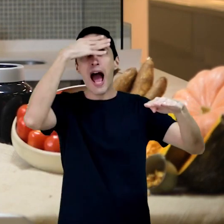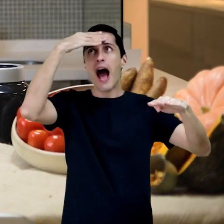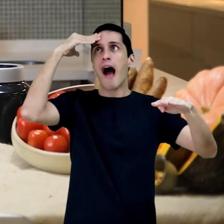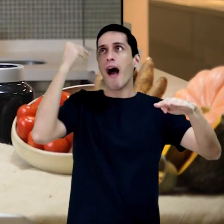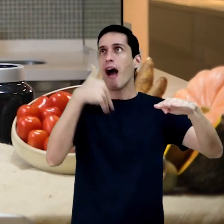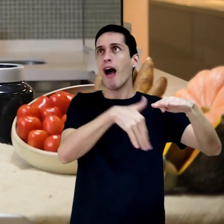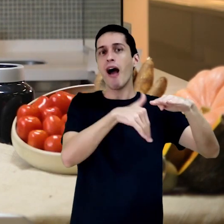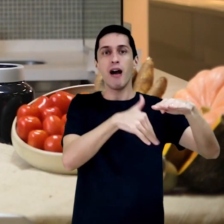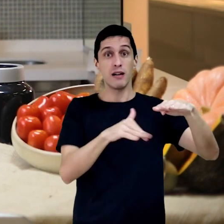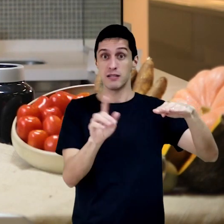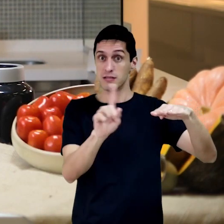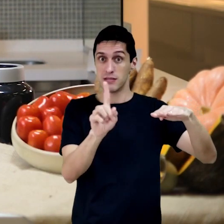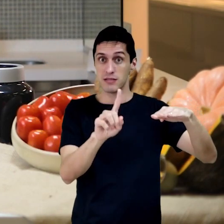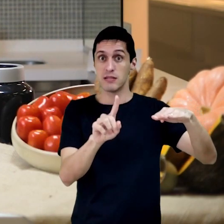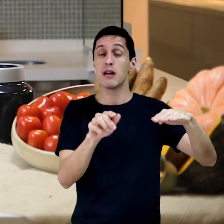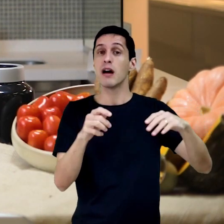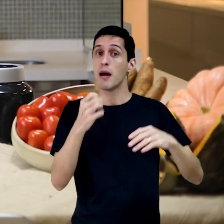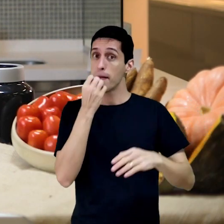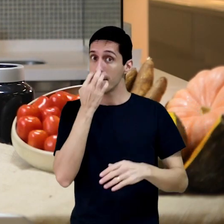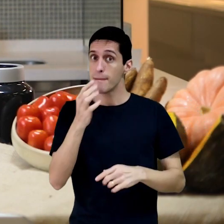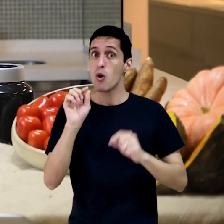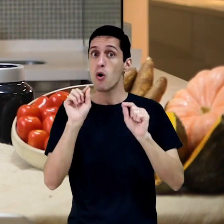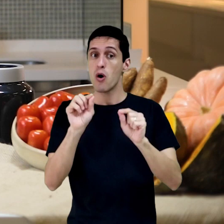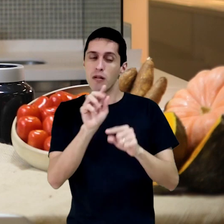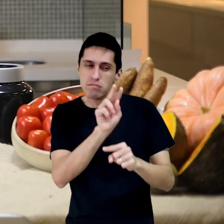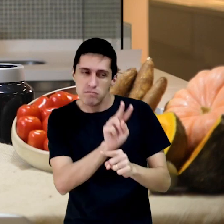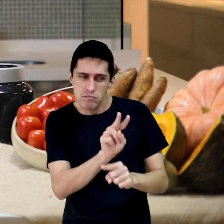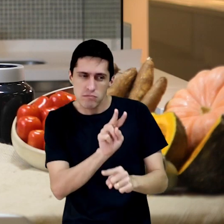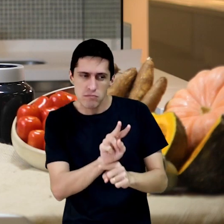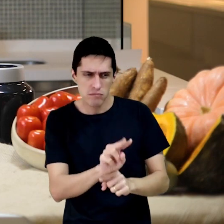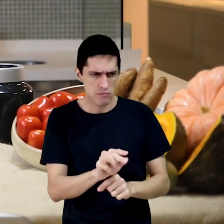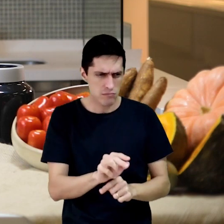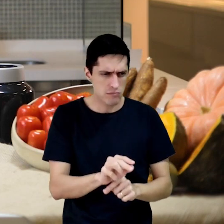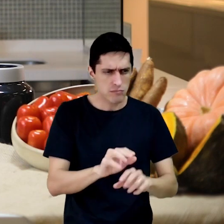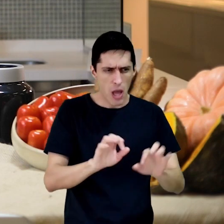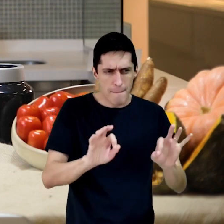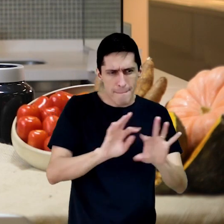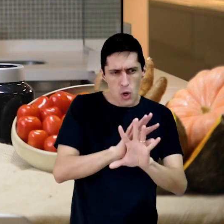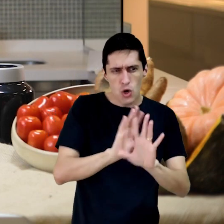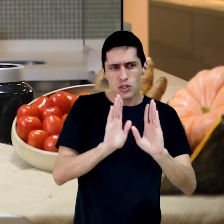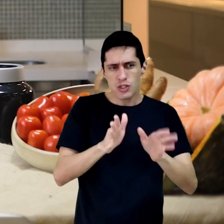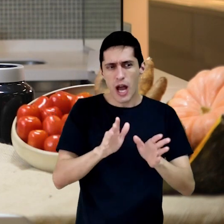tá, pessoal? É bom sempre dar uma olhadinha para ver se já não tá bom.